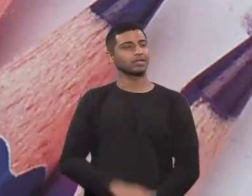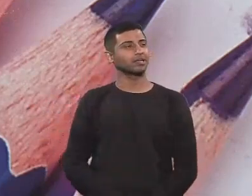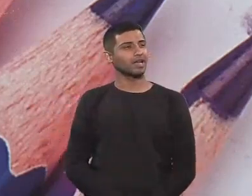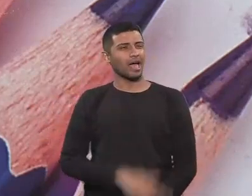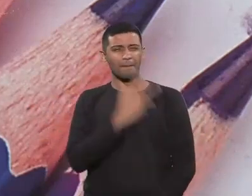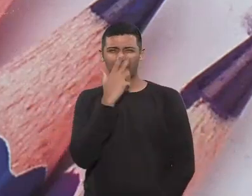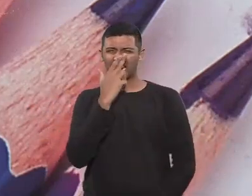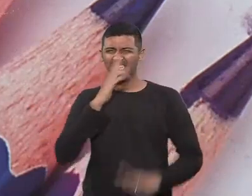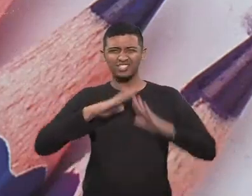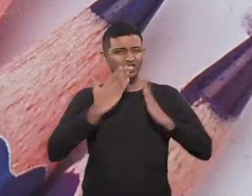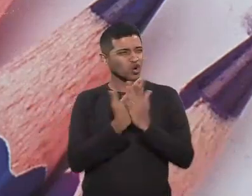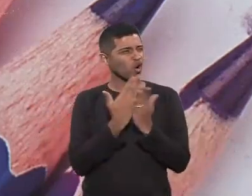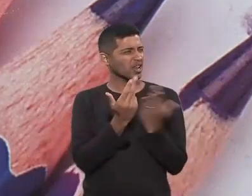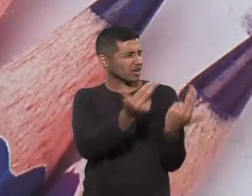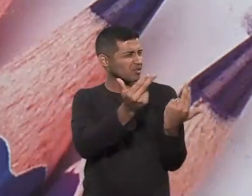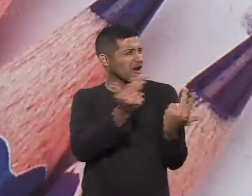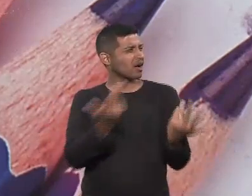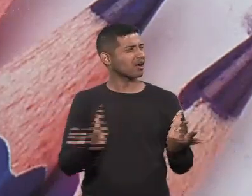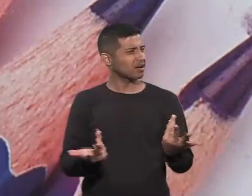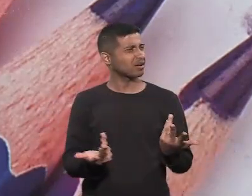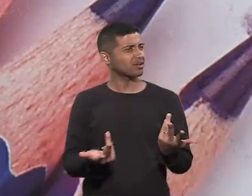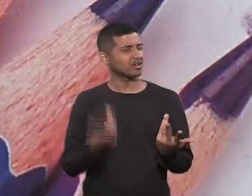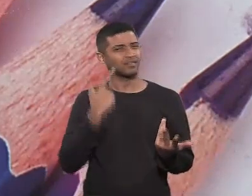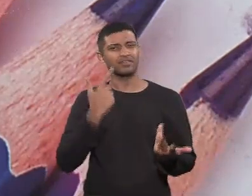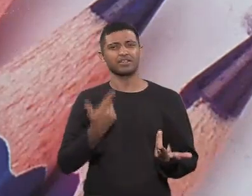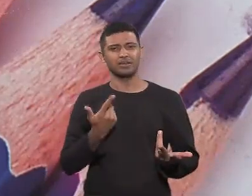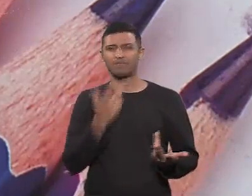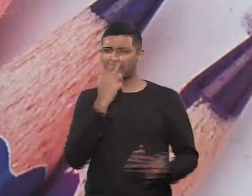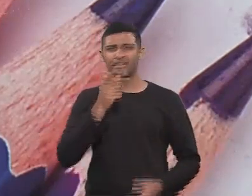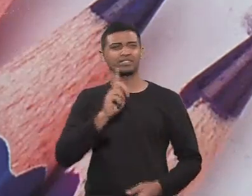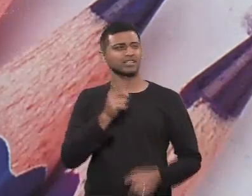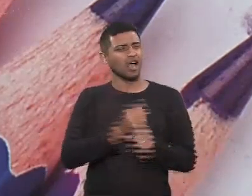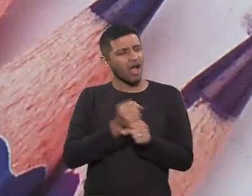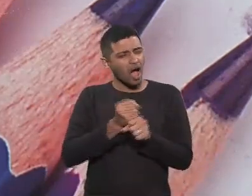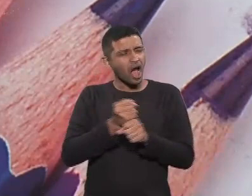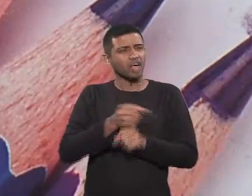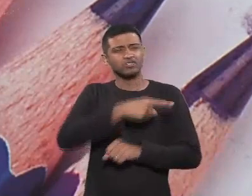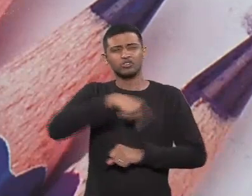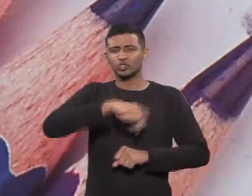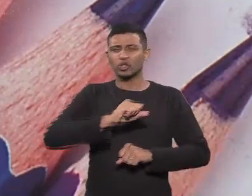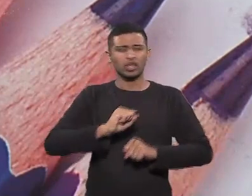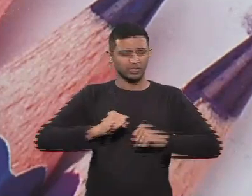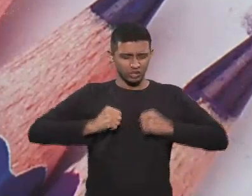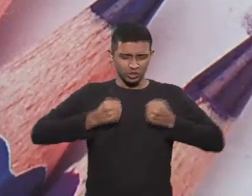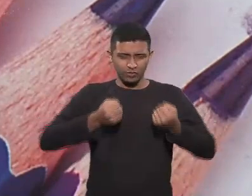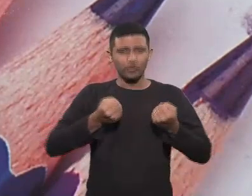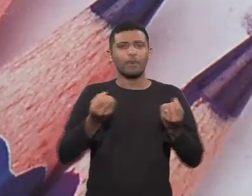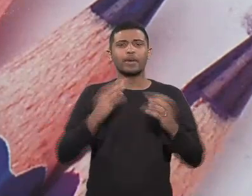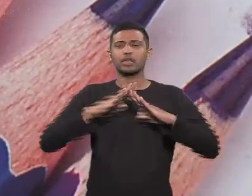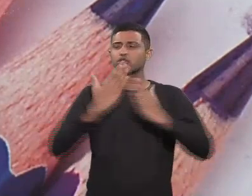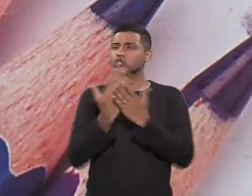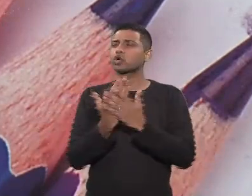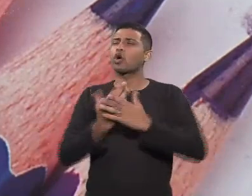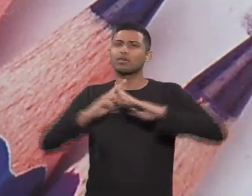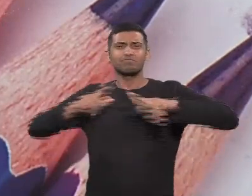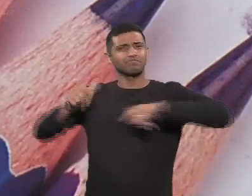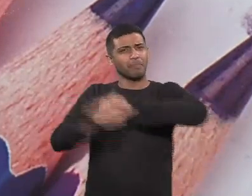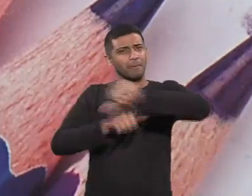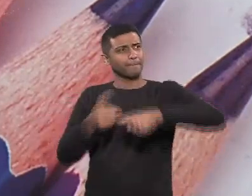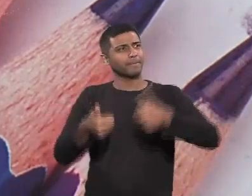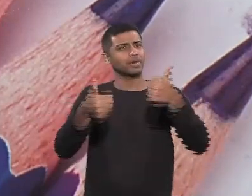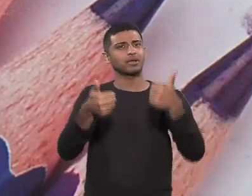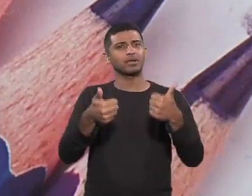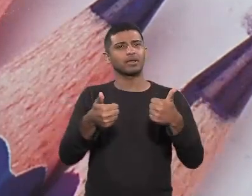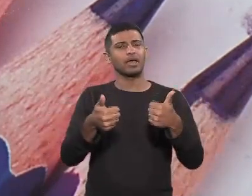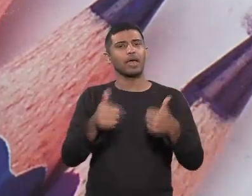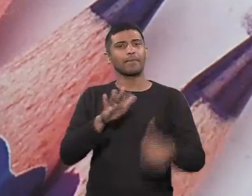escola. Parece não. Durante muitos anos, né, a gente luta para ser uma escola diferente. E, por um outro